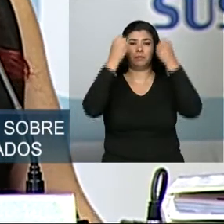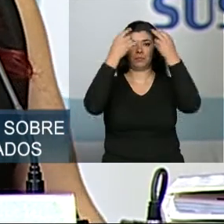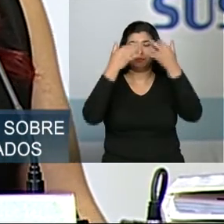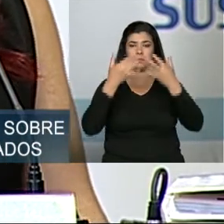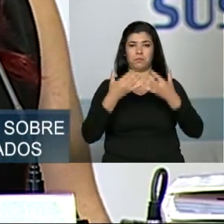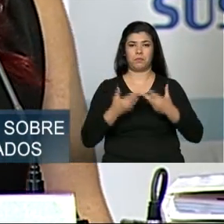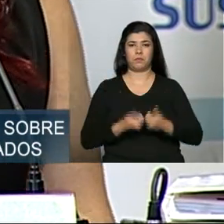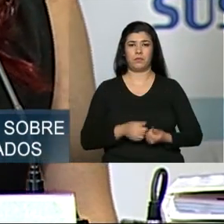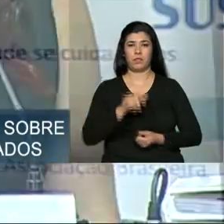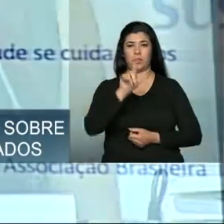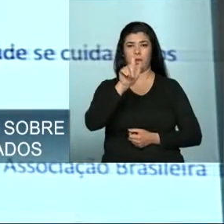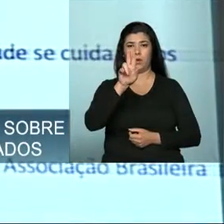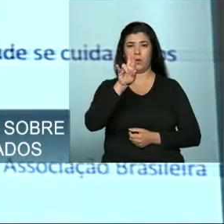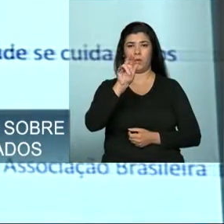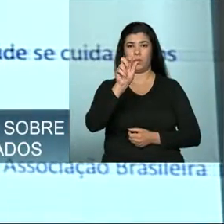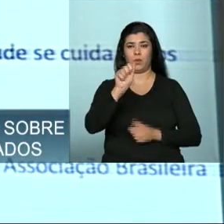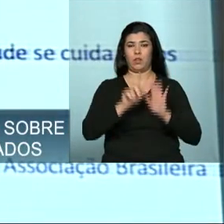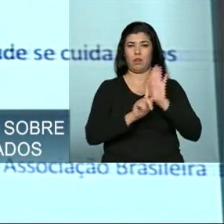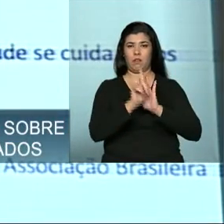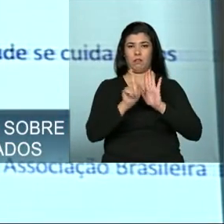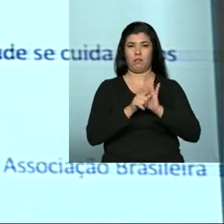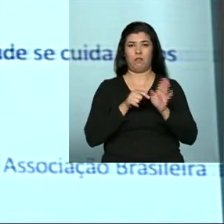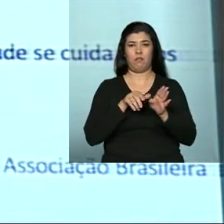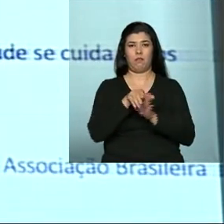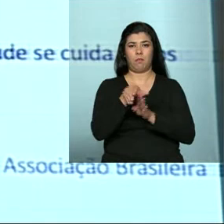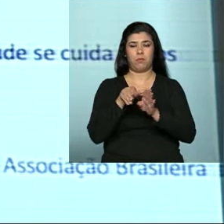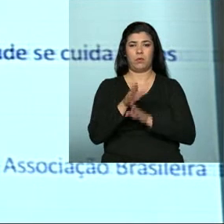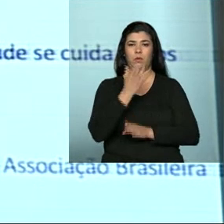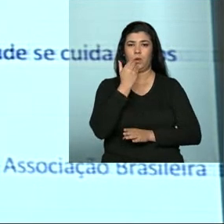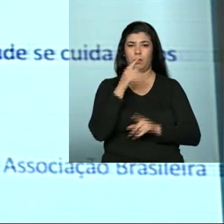para a População Brasileira, estimulando o consumo de alimentos in